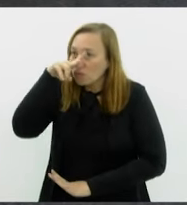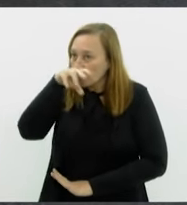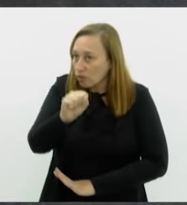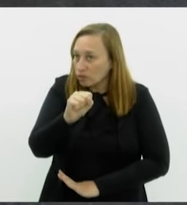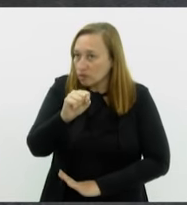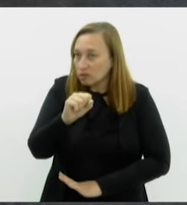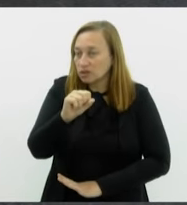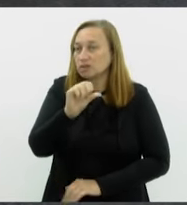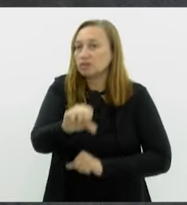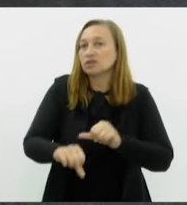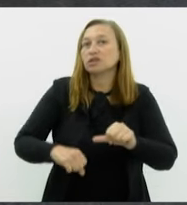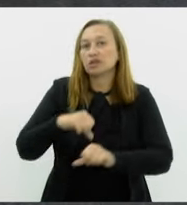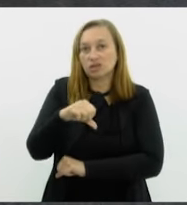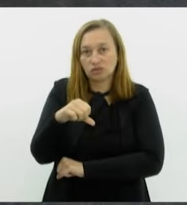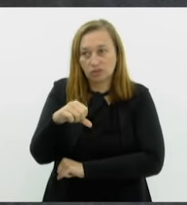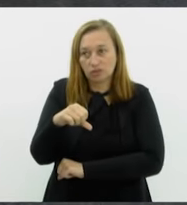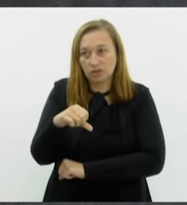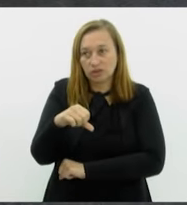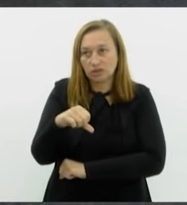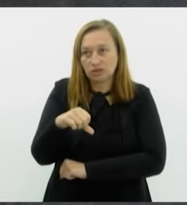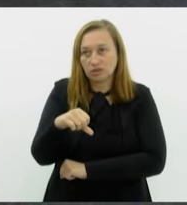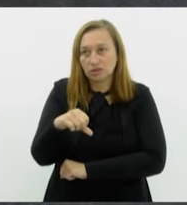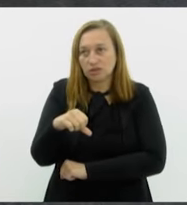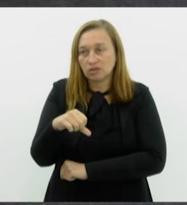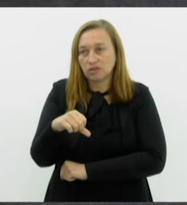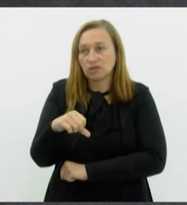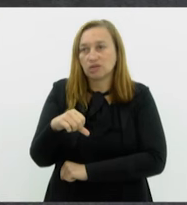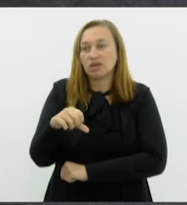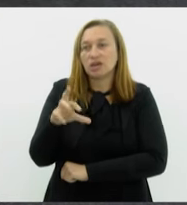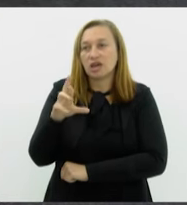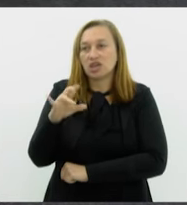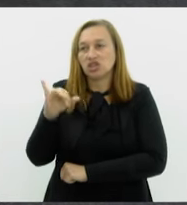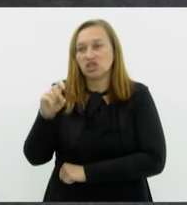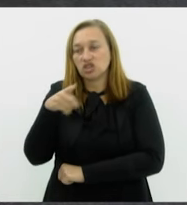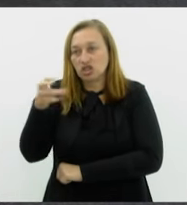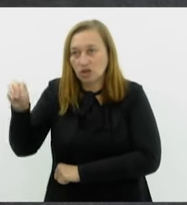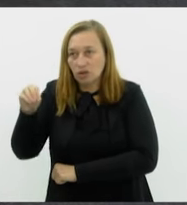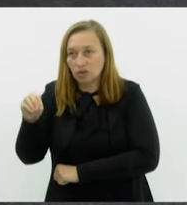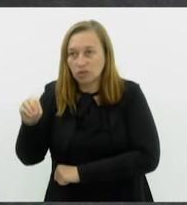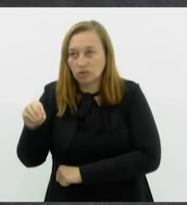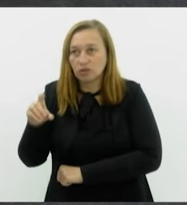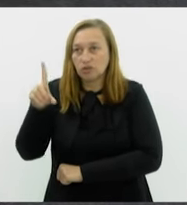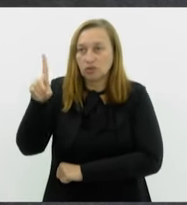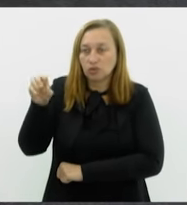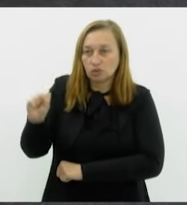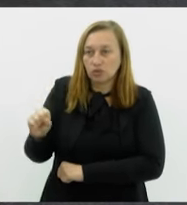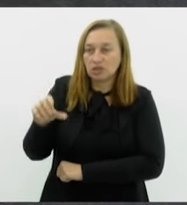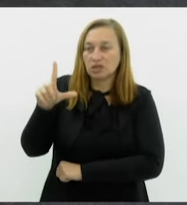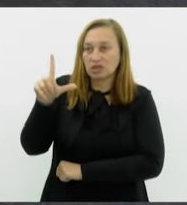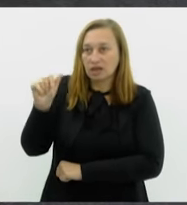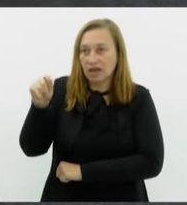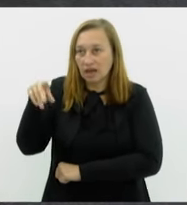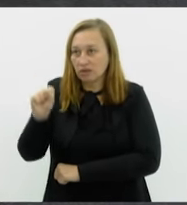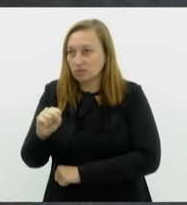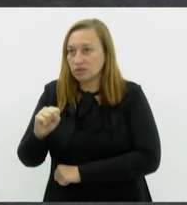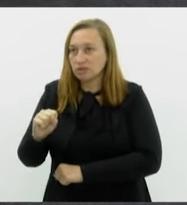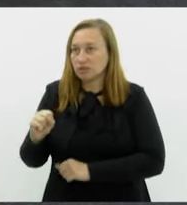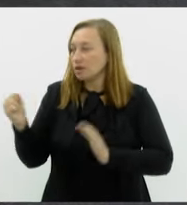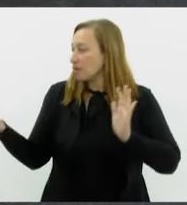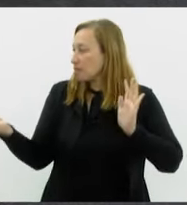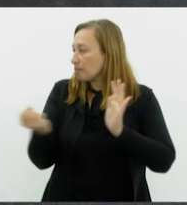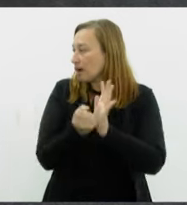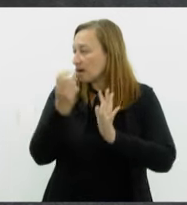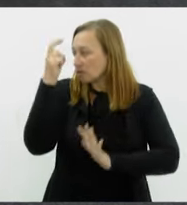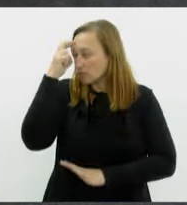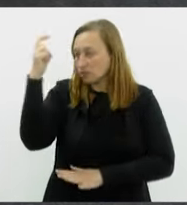e a transformação da região dos Lagos em um verdadeiro marco cultural fluminense. E